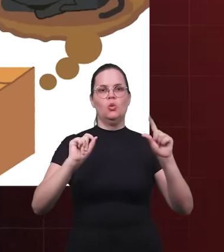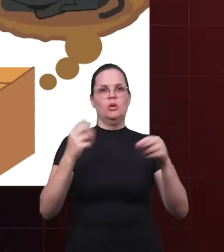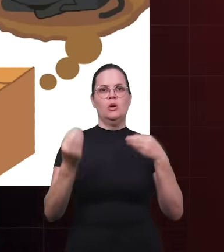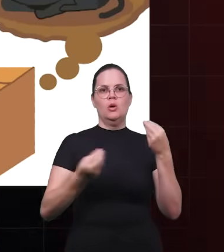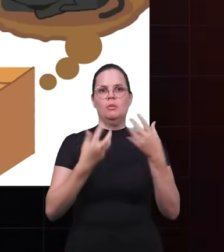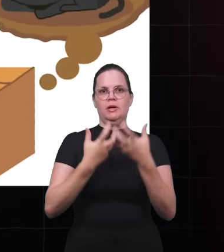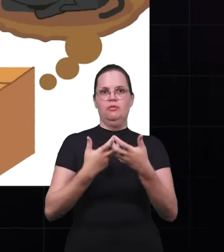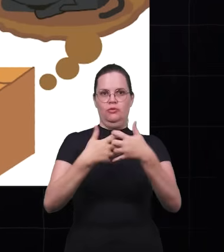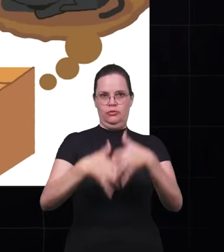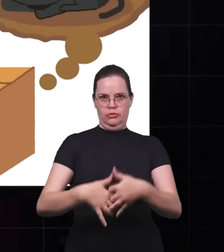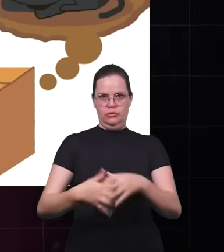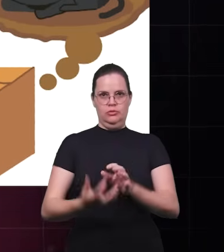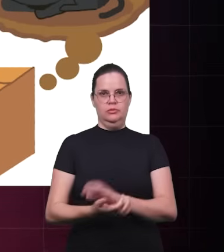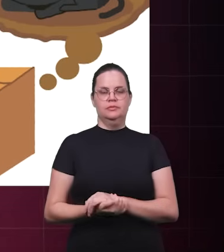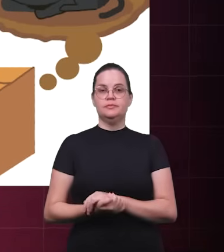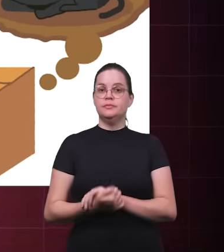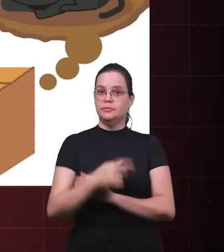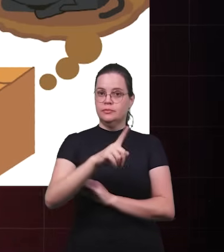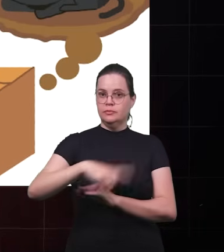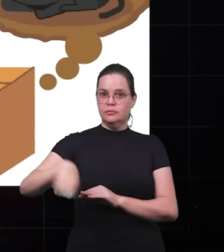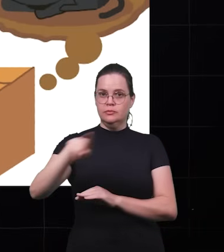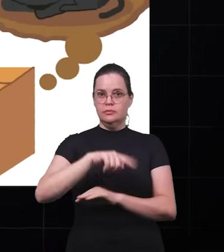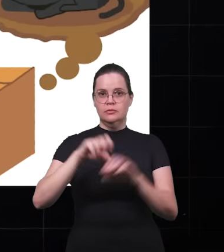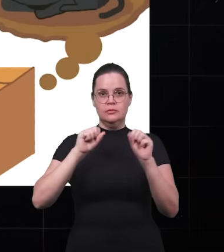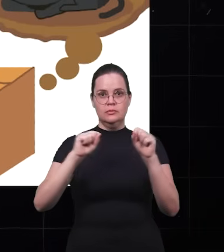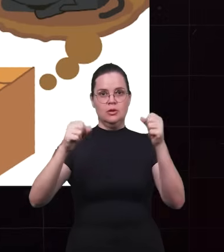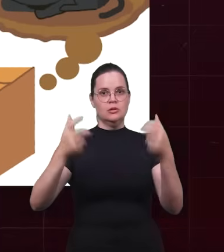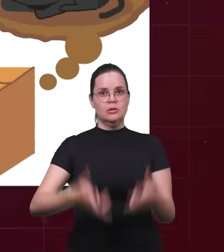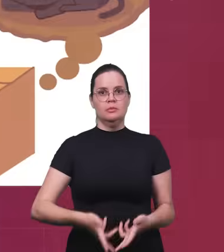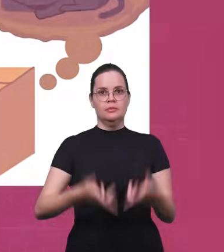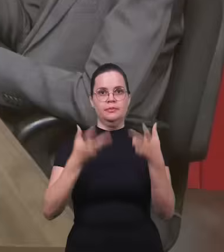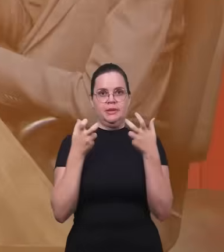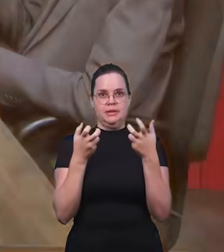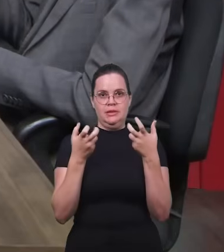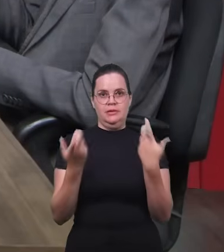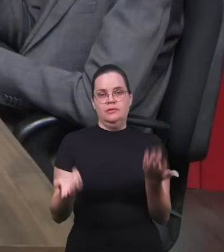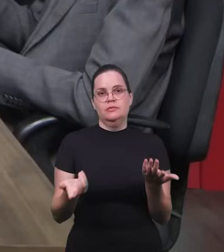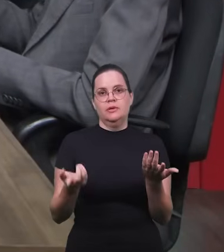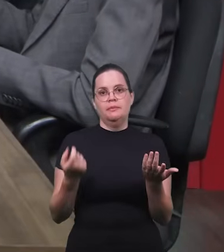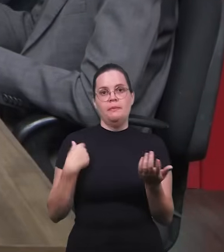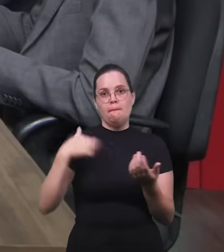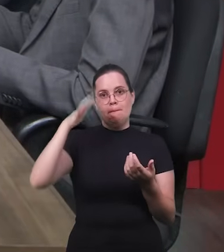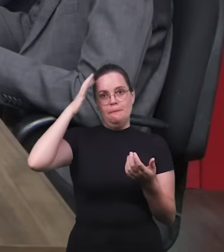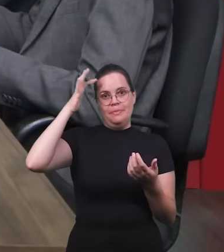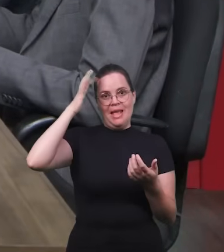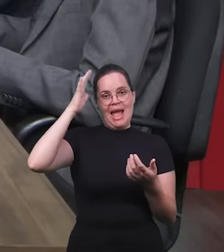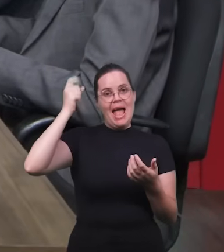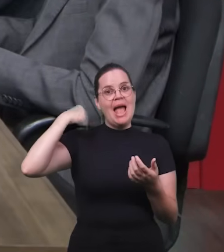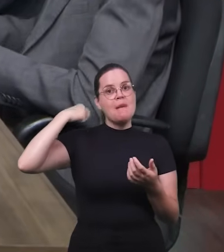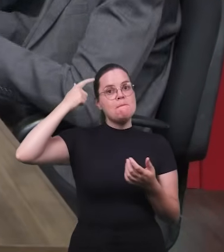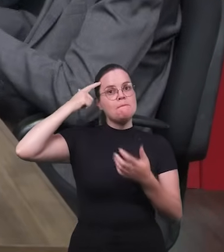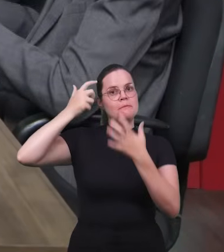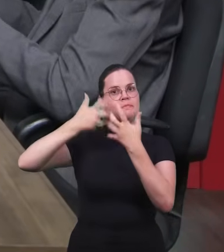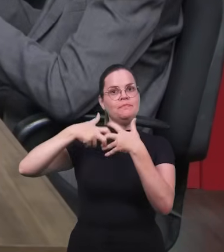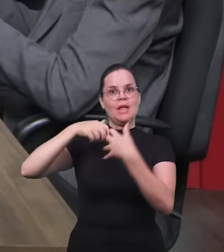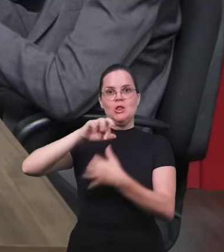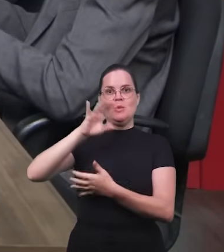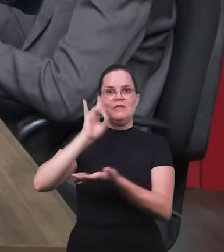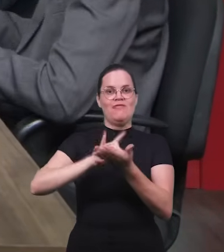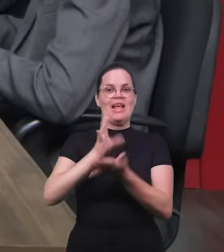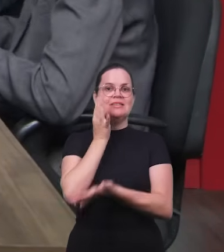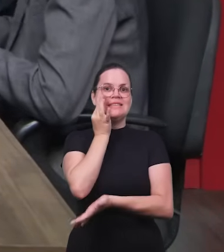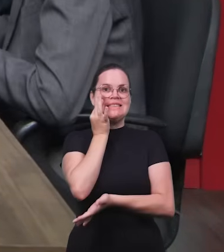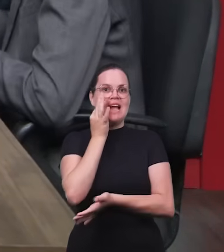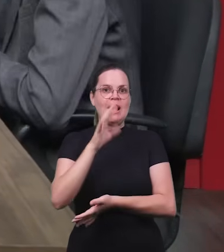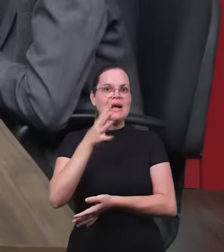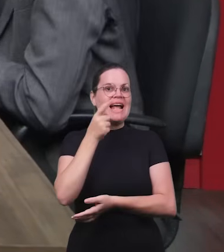na física quântica. Os irmãos podem ver, né? Primeiramente, é um experimento mental, né? Ninguém pegou um gato para